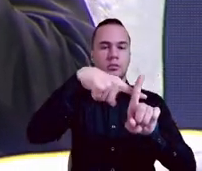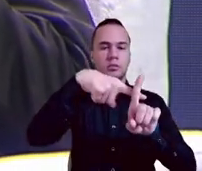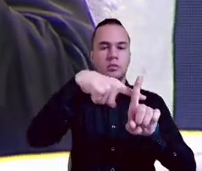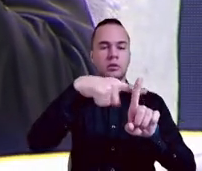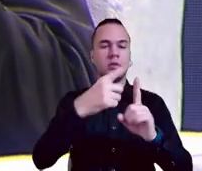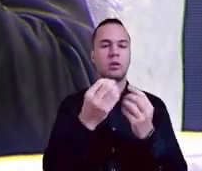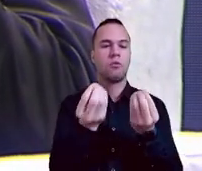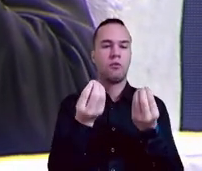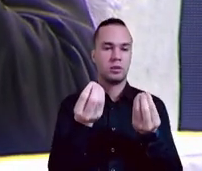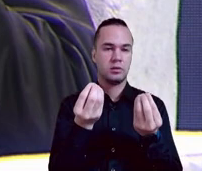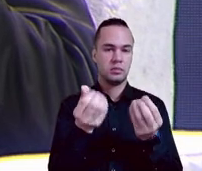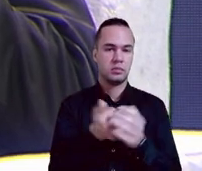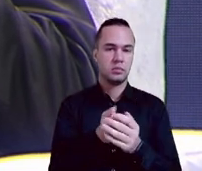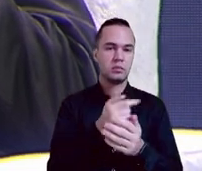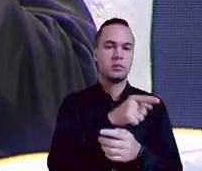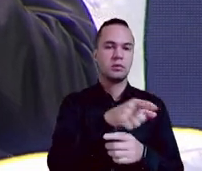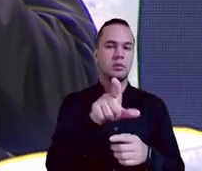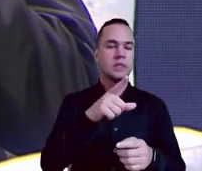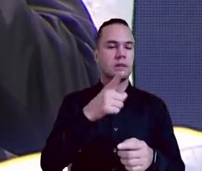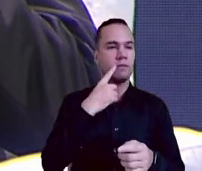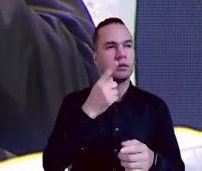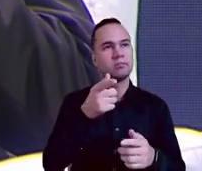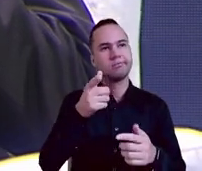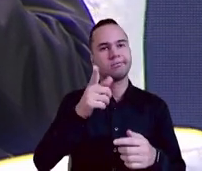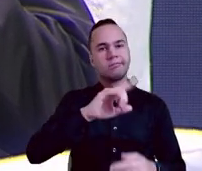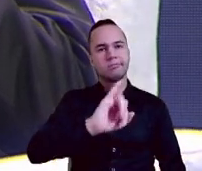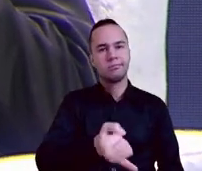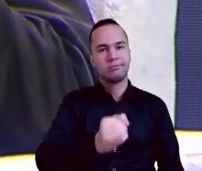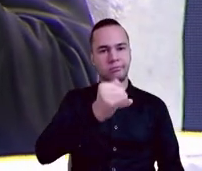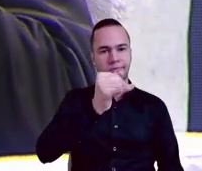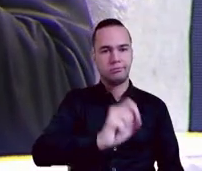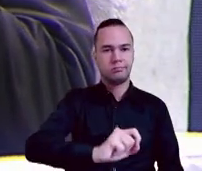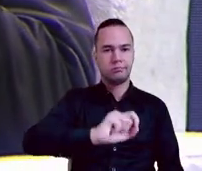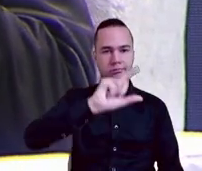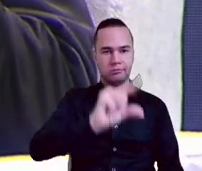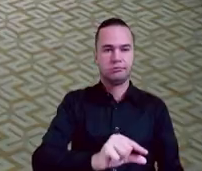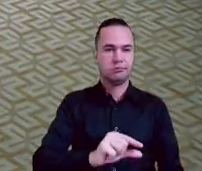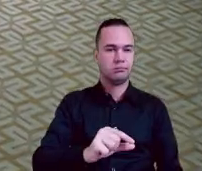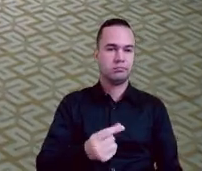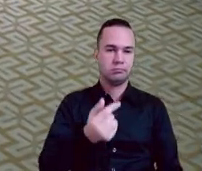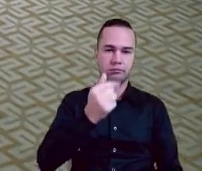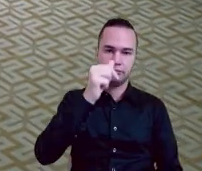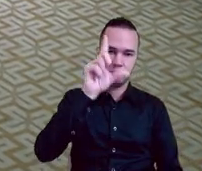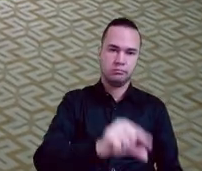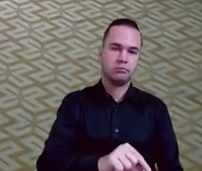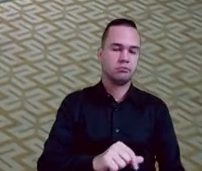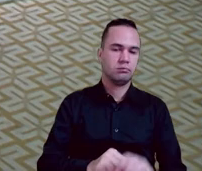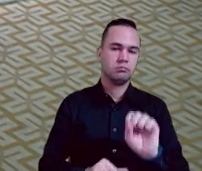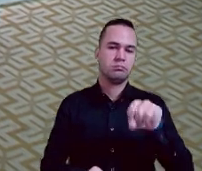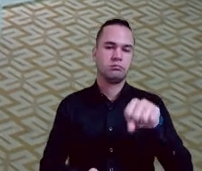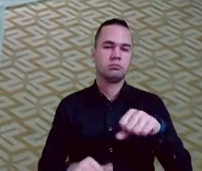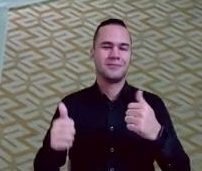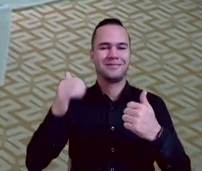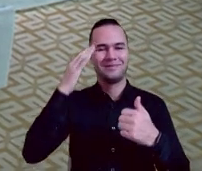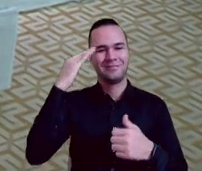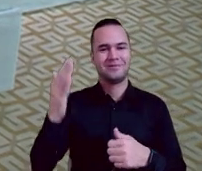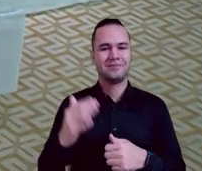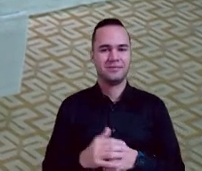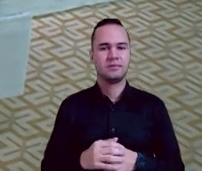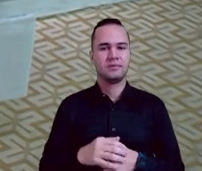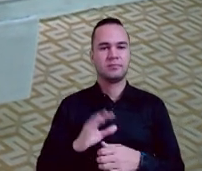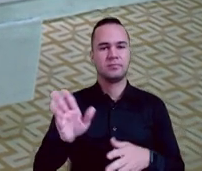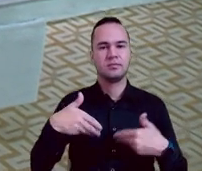enfrentar esse esse ciclo de maior baixo perfeito Obrigado também aqui pela